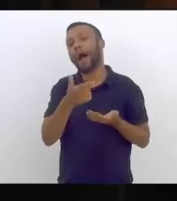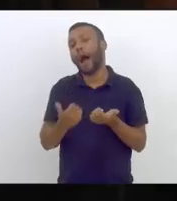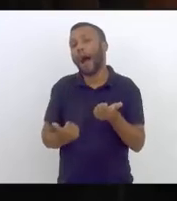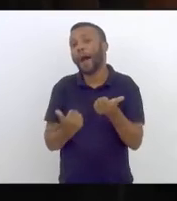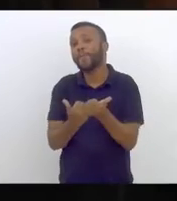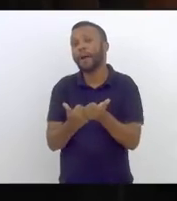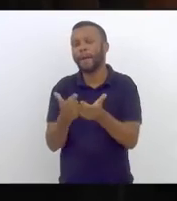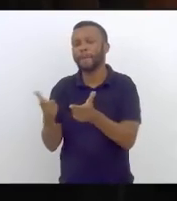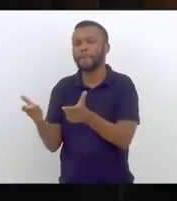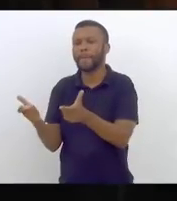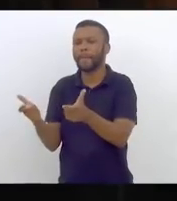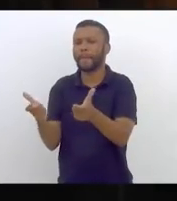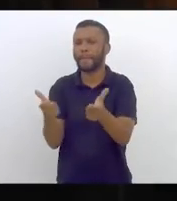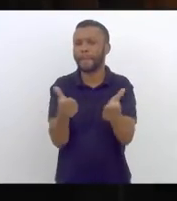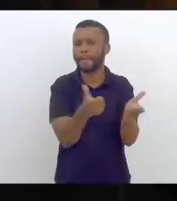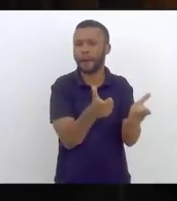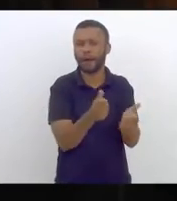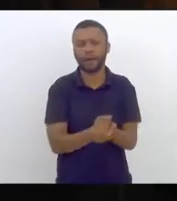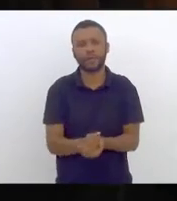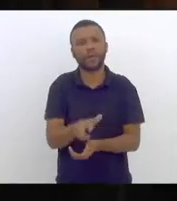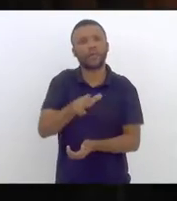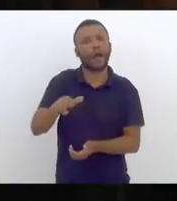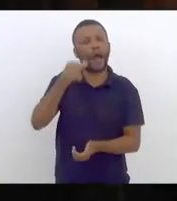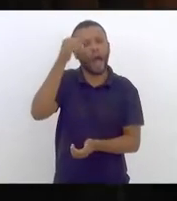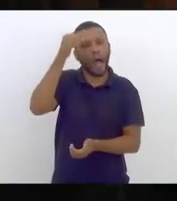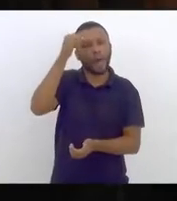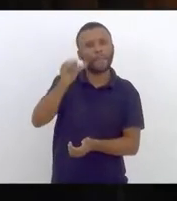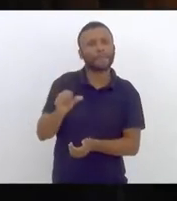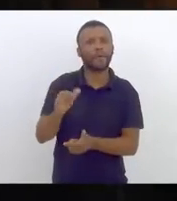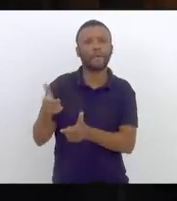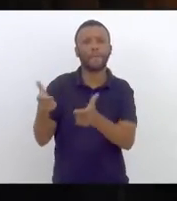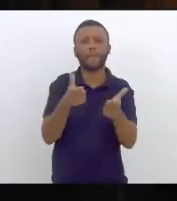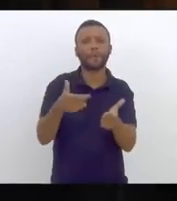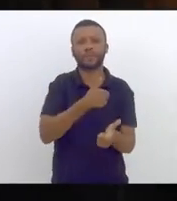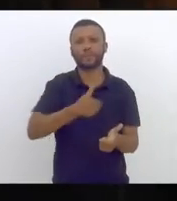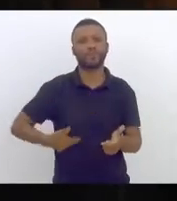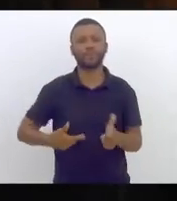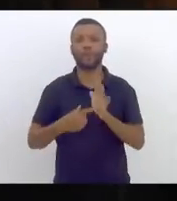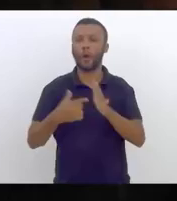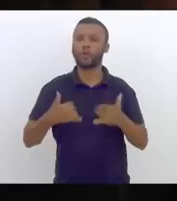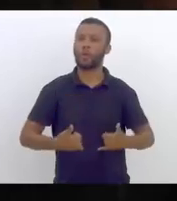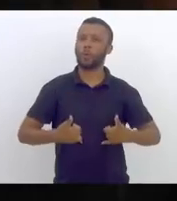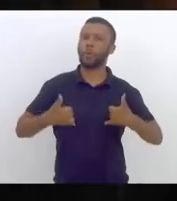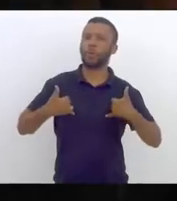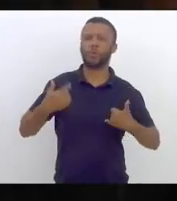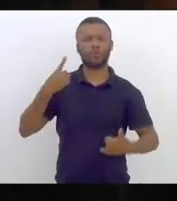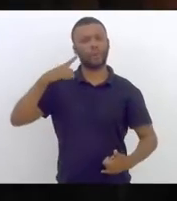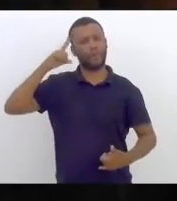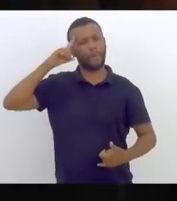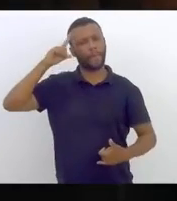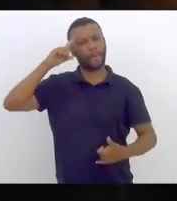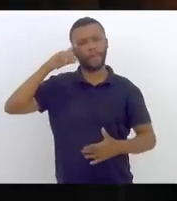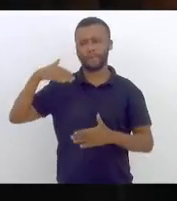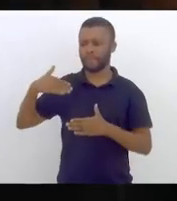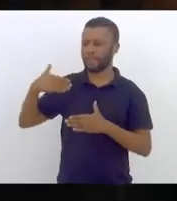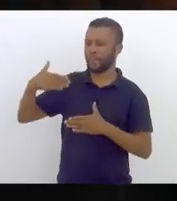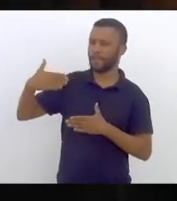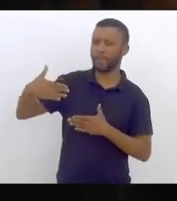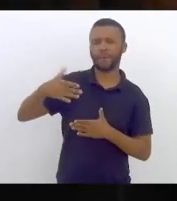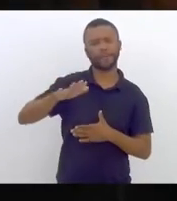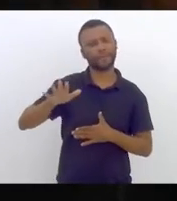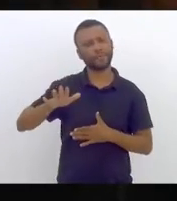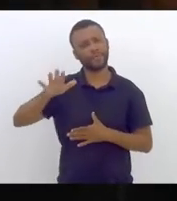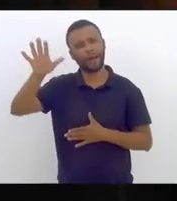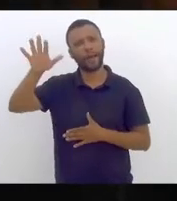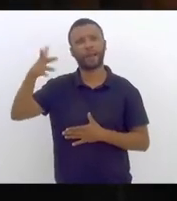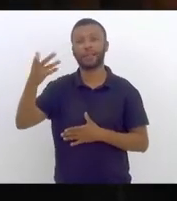e não a prevenção às chacinas que esse governador tem muito orgulho de cometer todos os dias nas favelas e periferias do